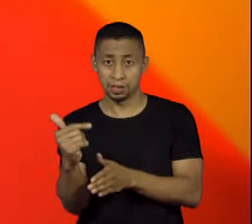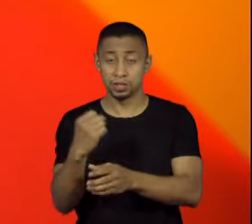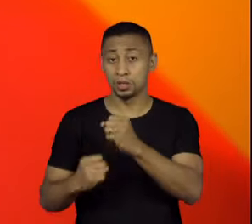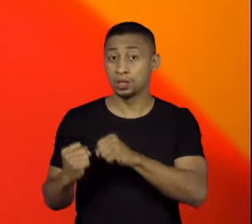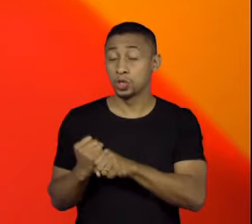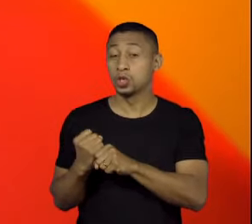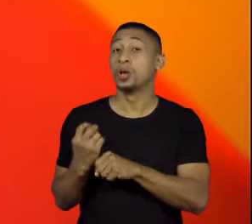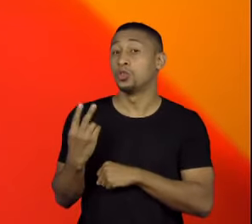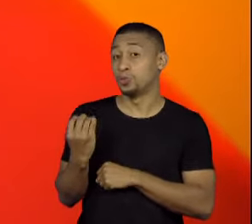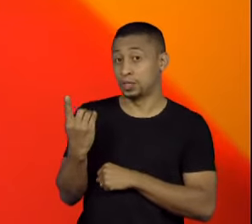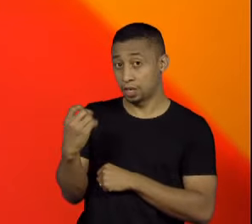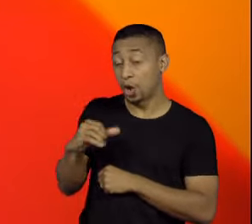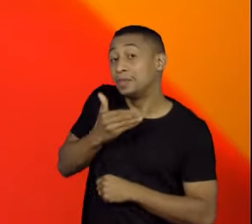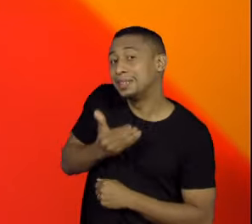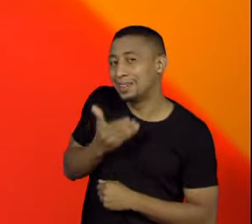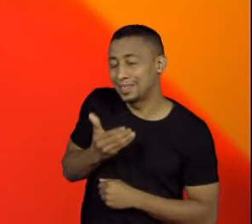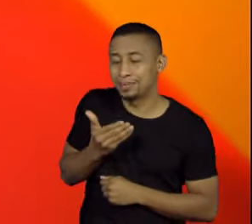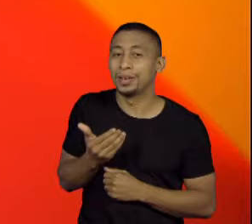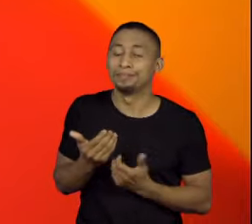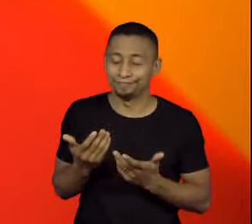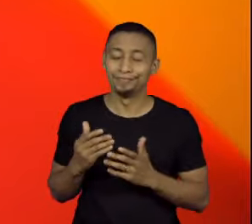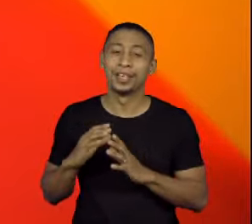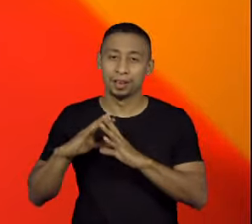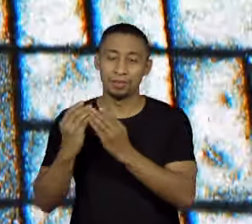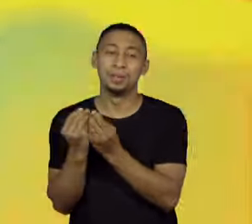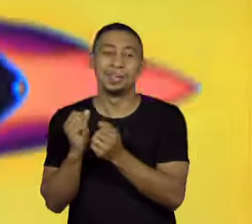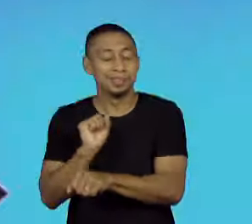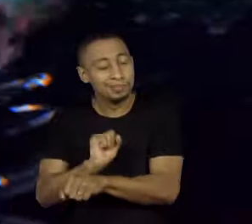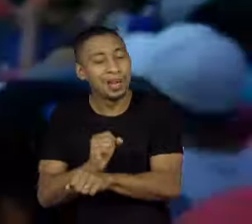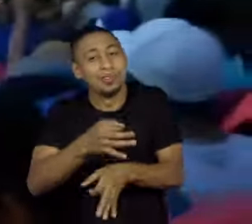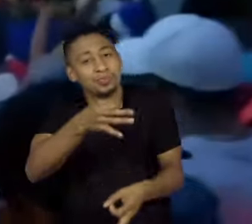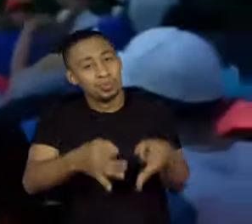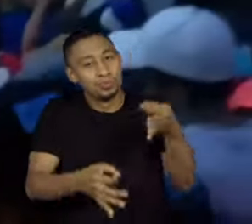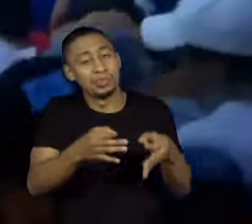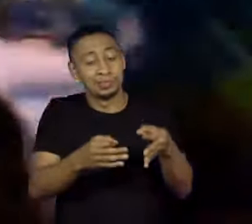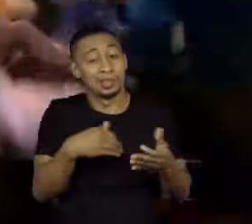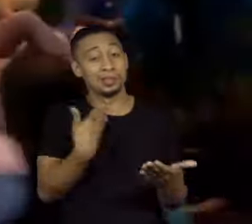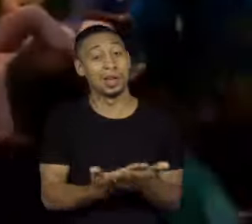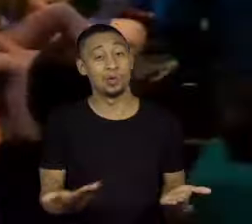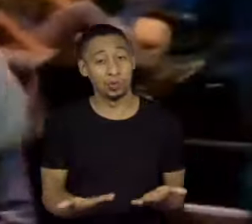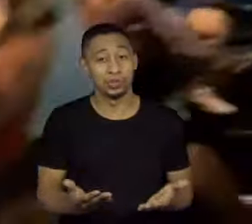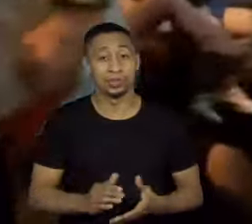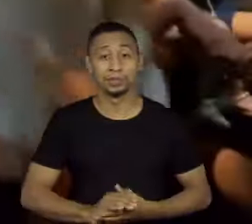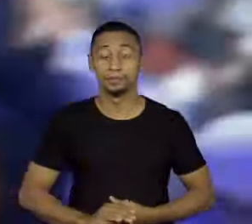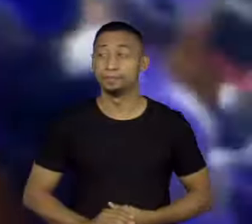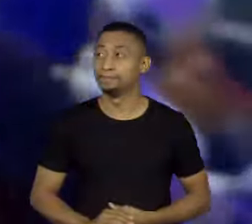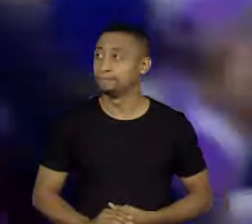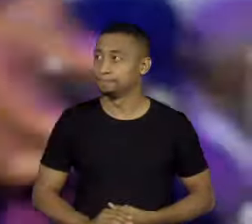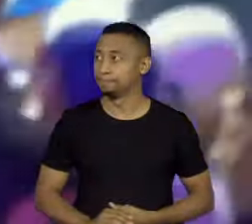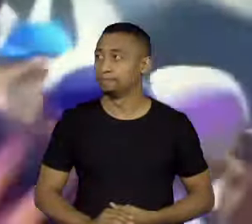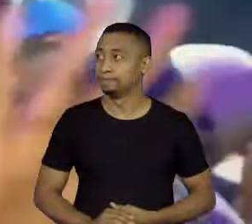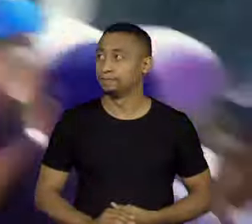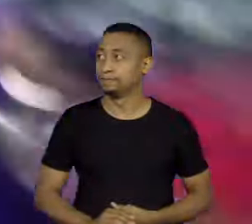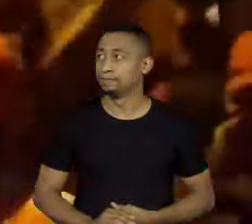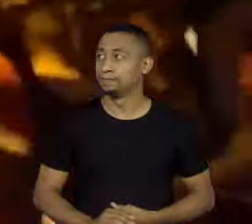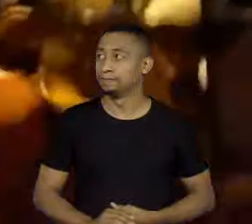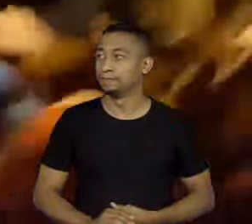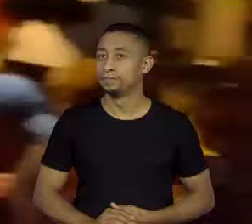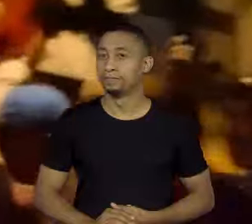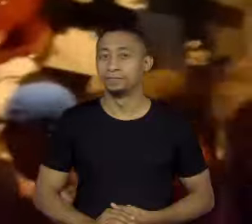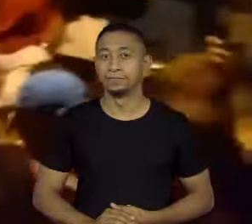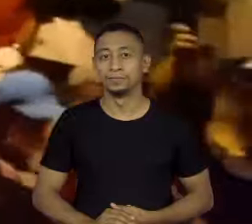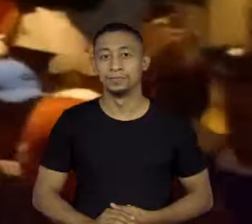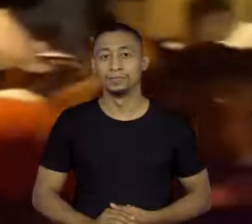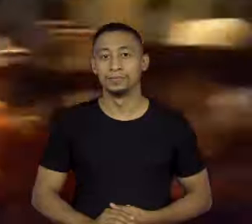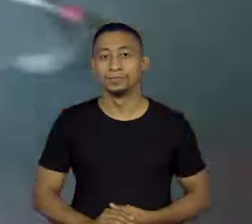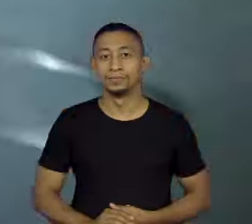e até hoje as famílias ainda esperam por justiça. Foi na 17 que eu trombei o terrorista. Foi no 12